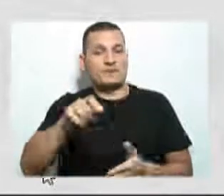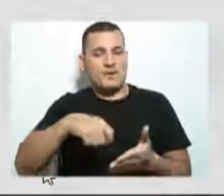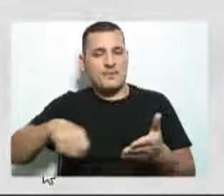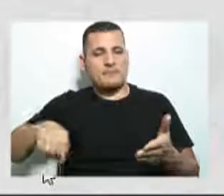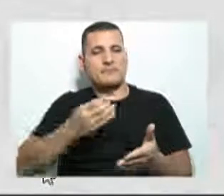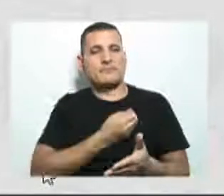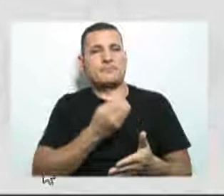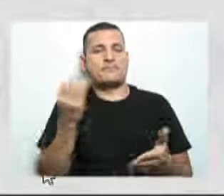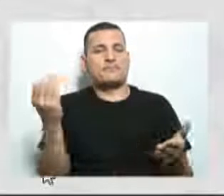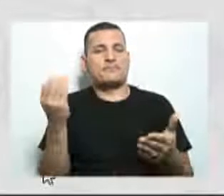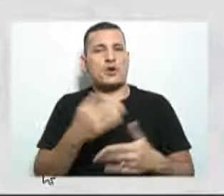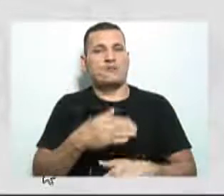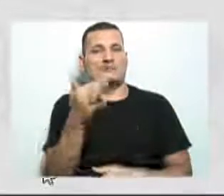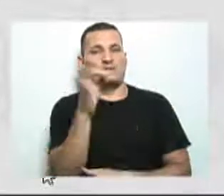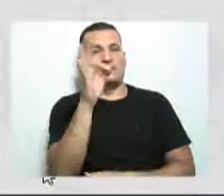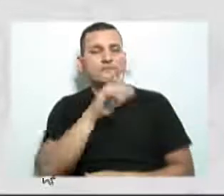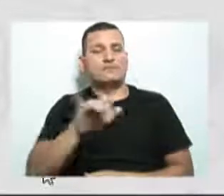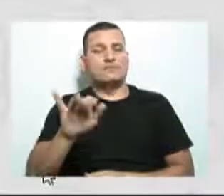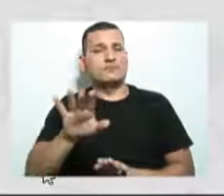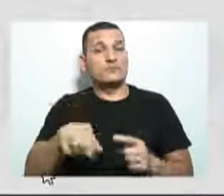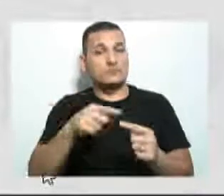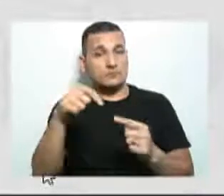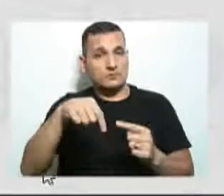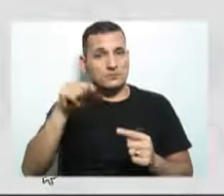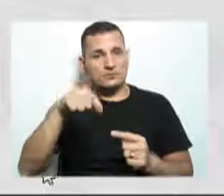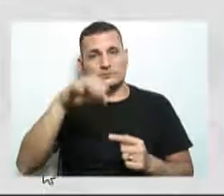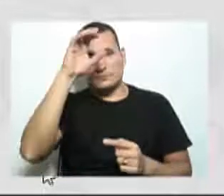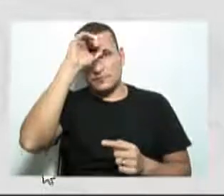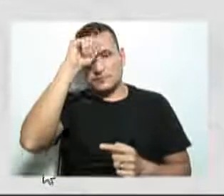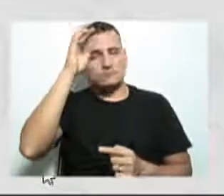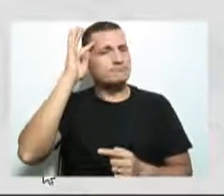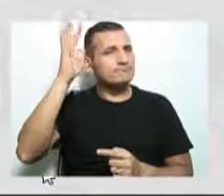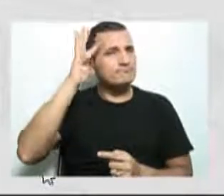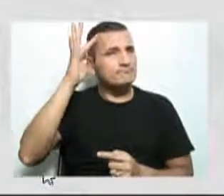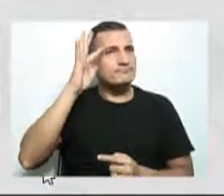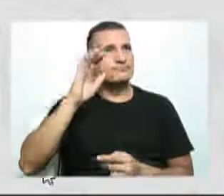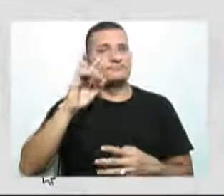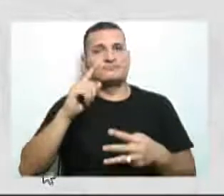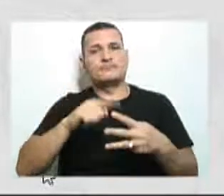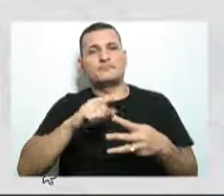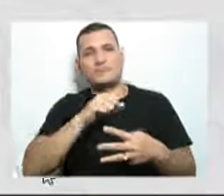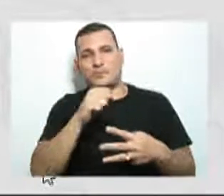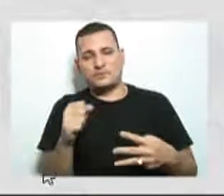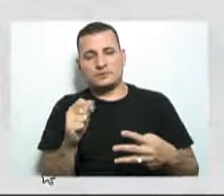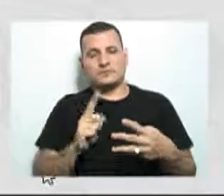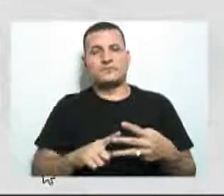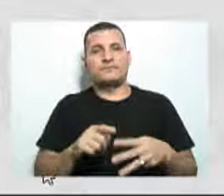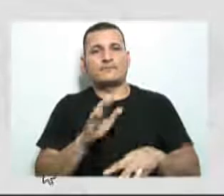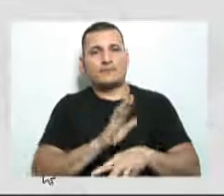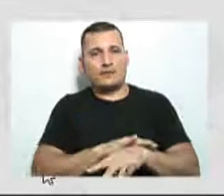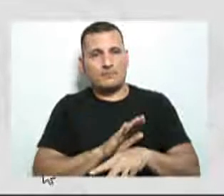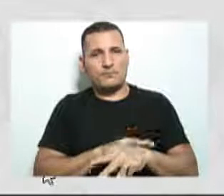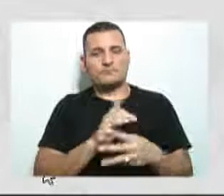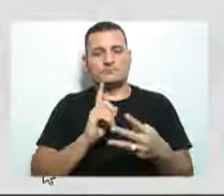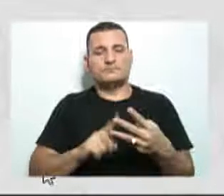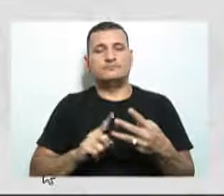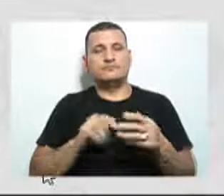prova, né? Mas o objetivo é aprender, tá? Fazer reflexão em cima disso. Poder, tempo